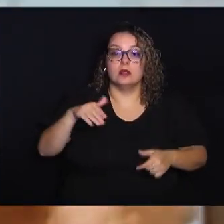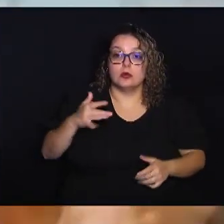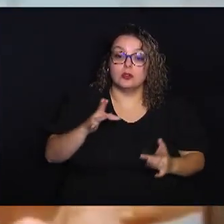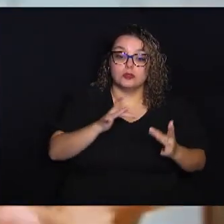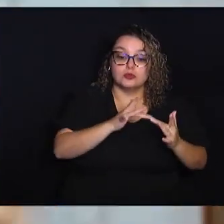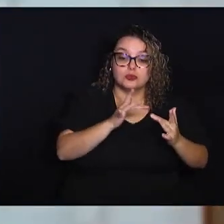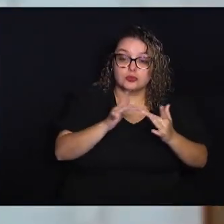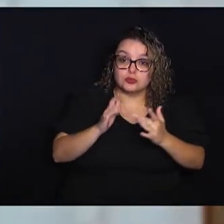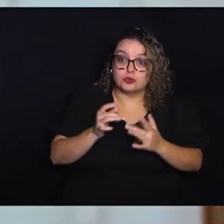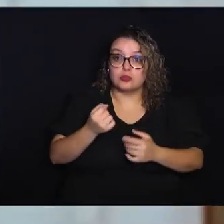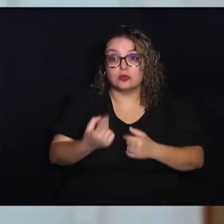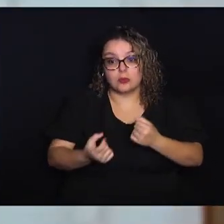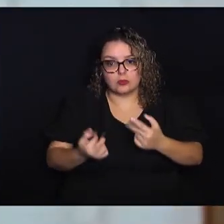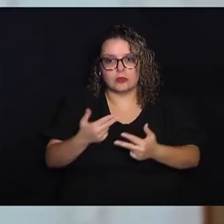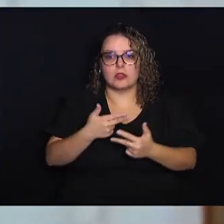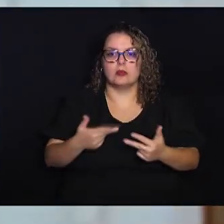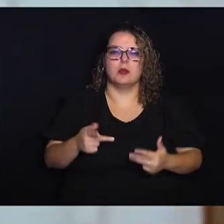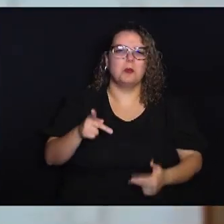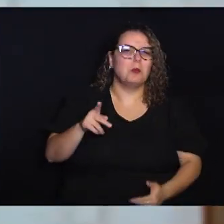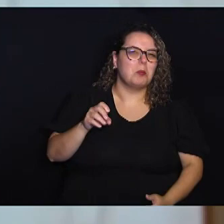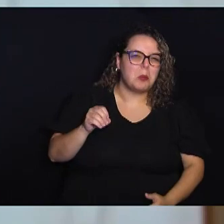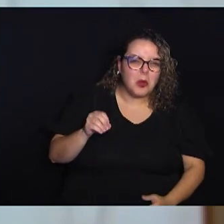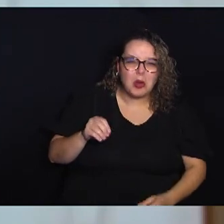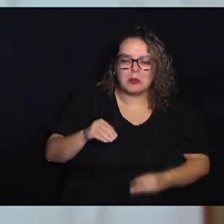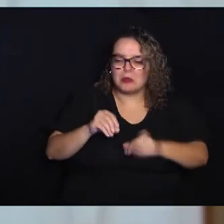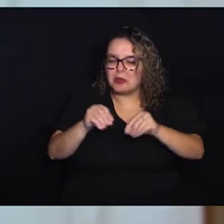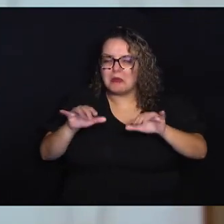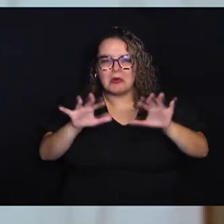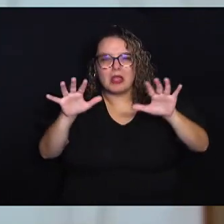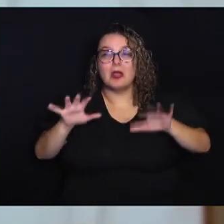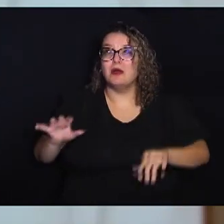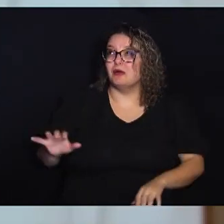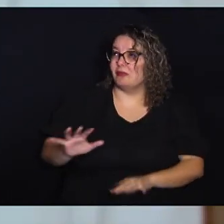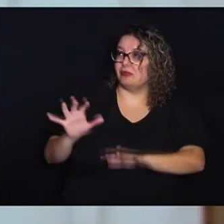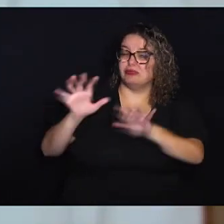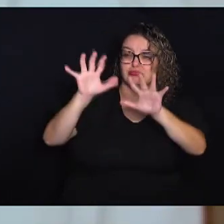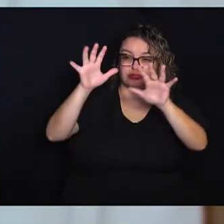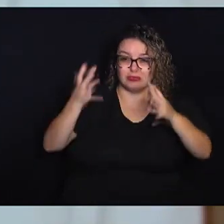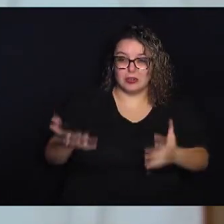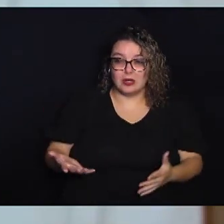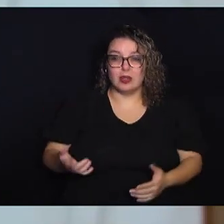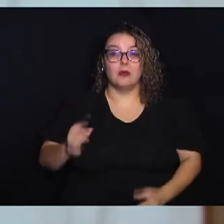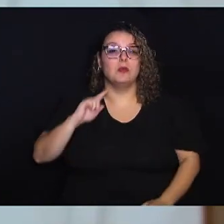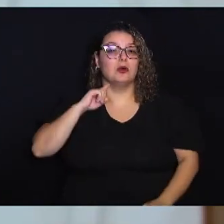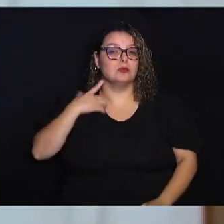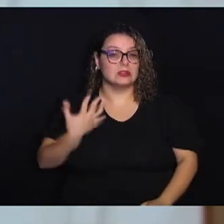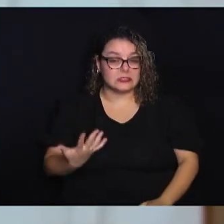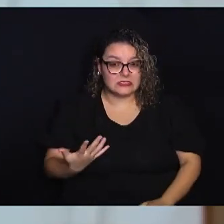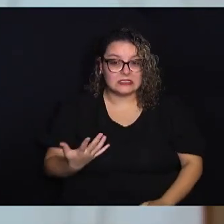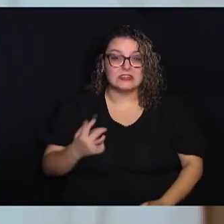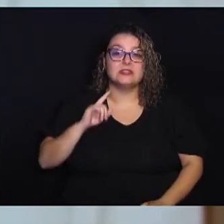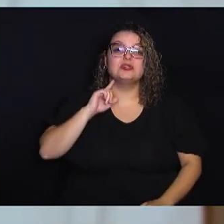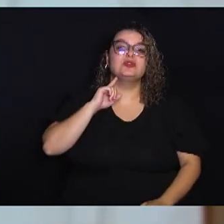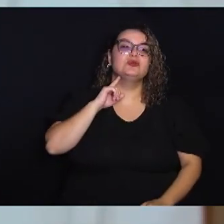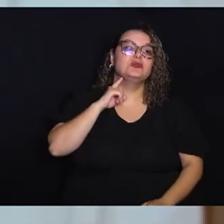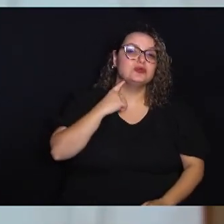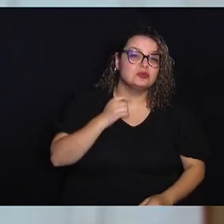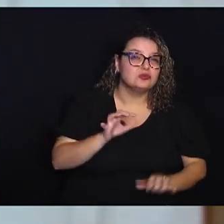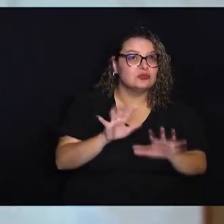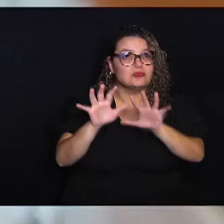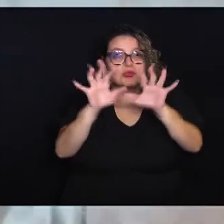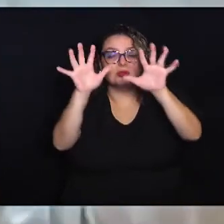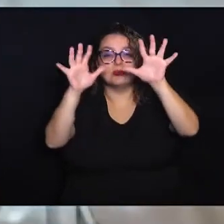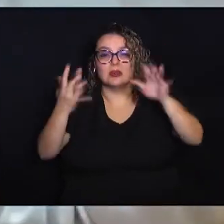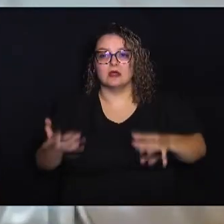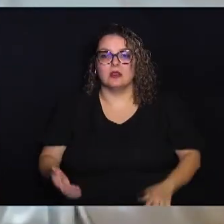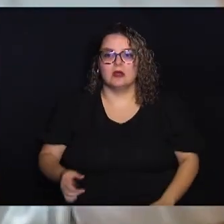contato com esses agentes, pó, poeira, fumaça, poluição, sujeira, a pessoa vai para uma casa